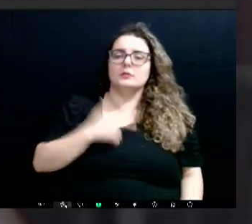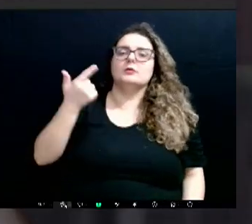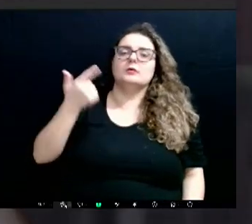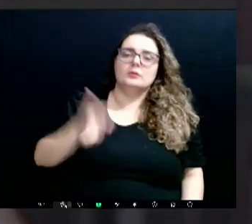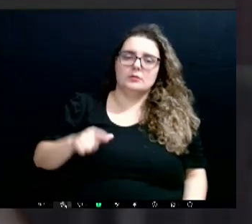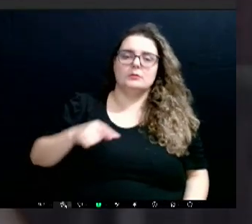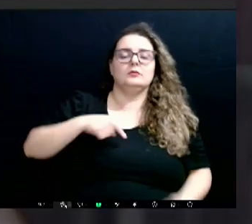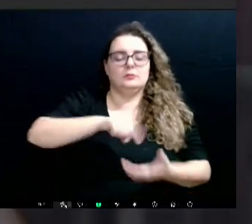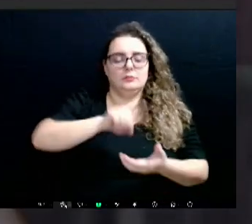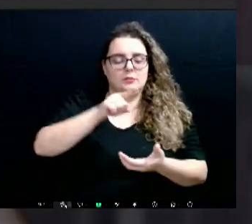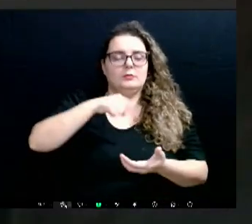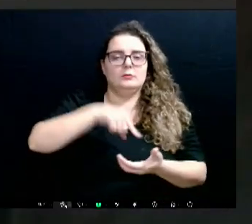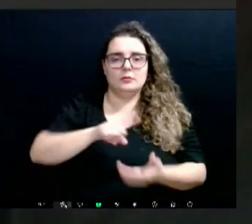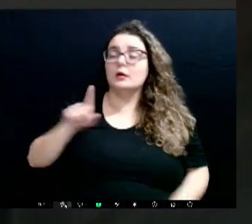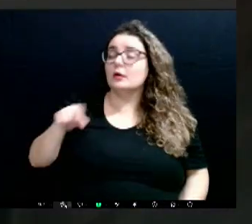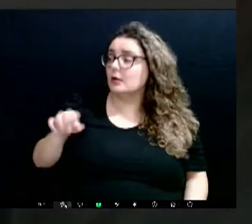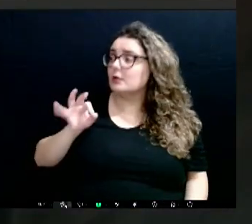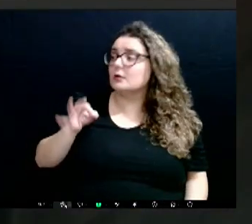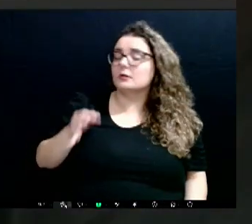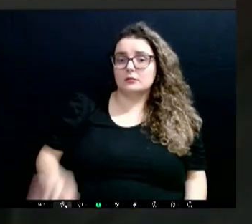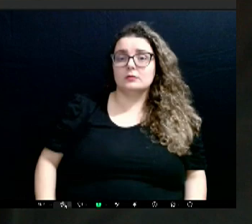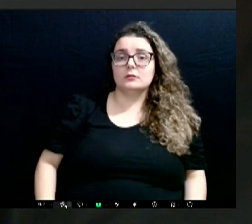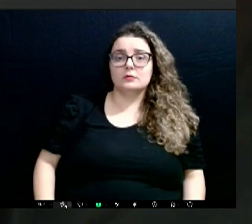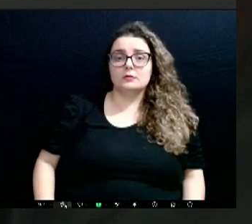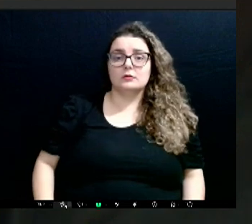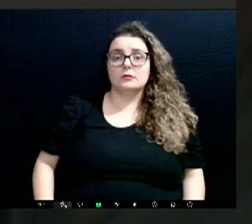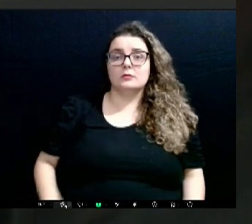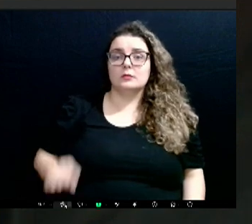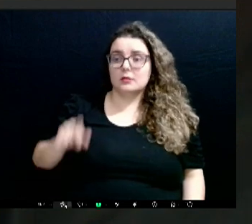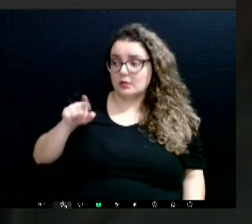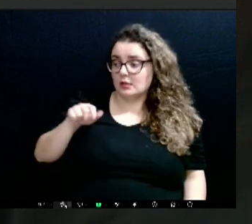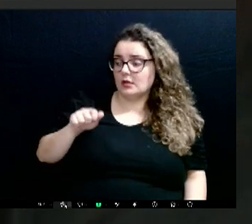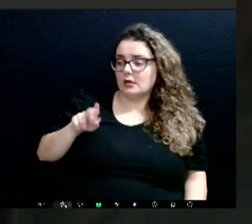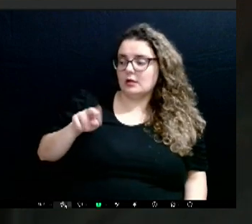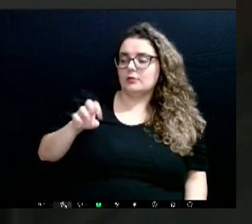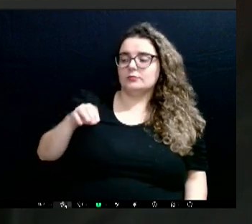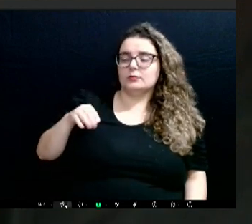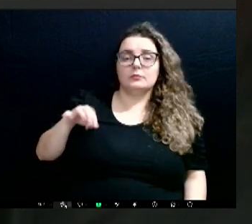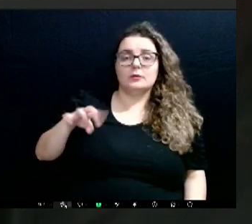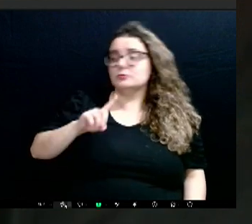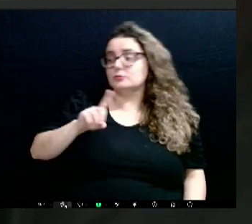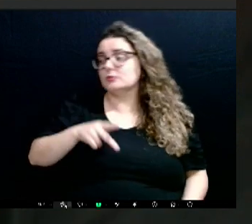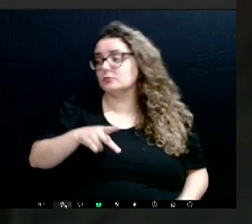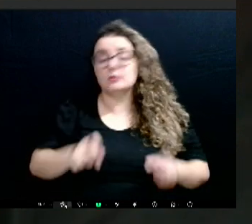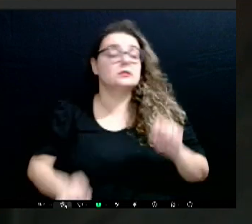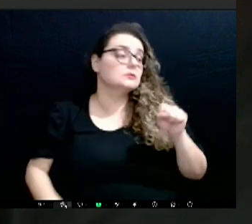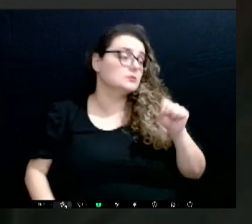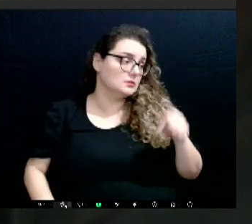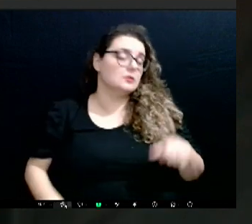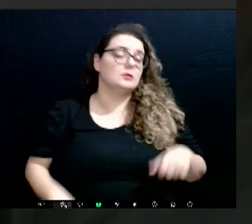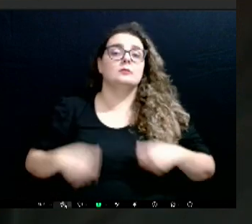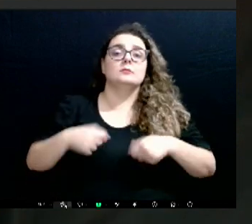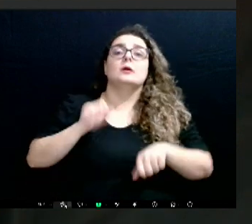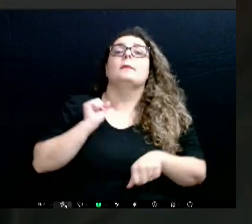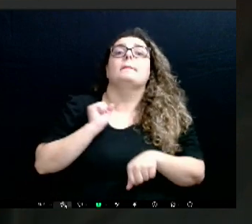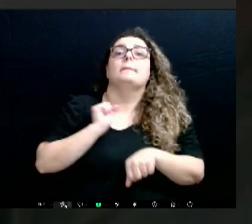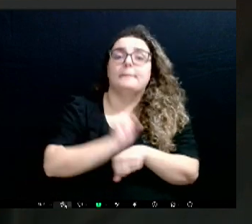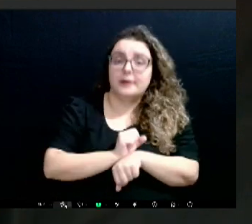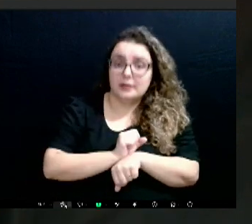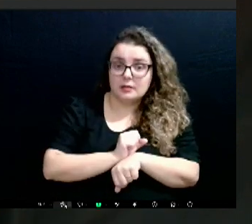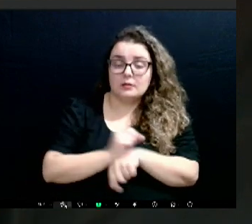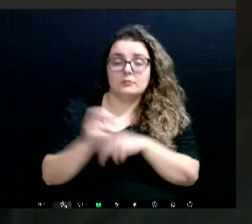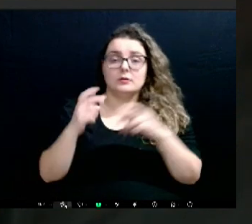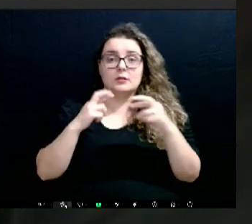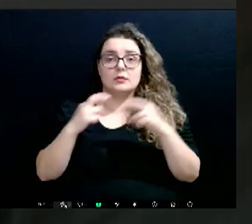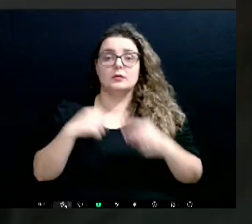isso mesmo. olhando. E É automático, a gente não automático. percebe, é algo que Uhum. a gente precisa parar para analisar. Eu vivo me